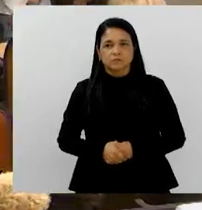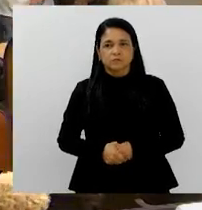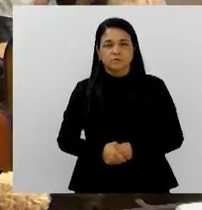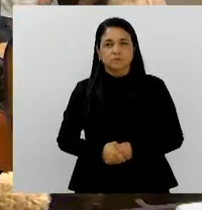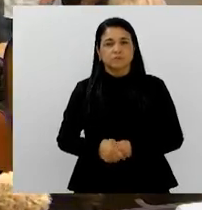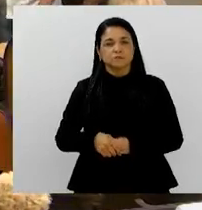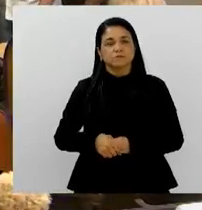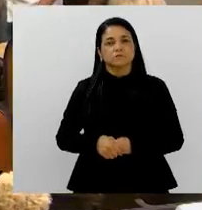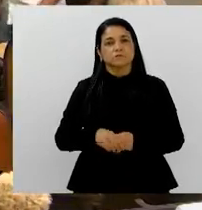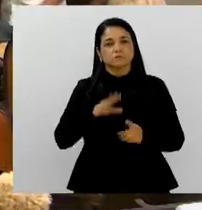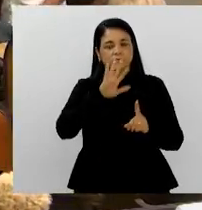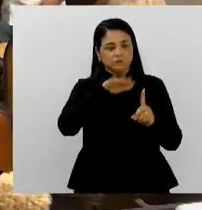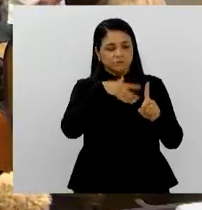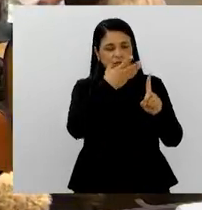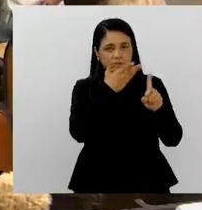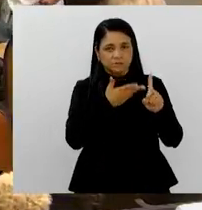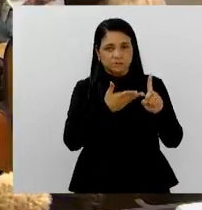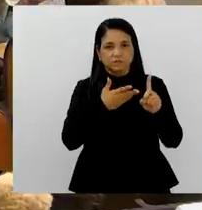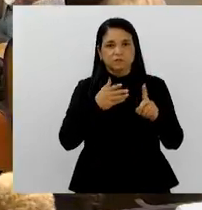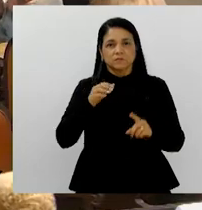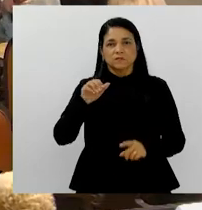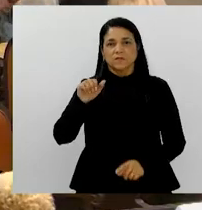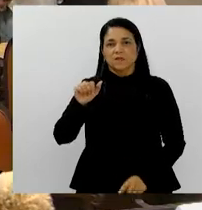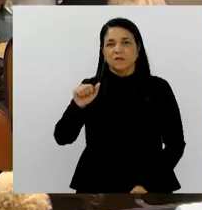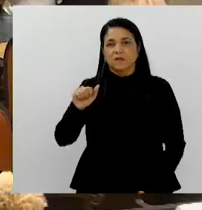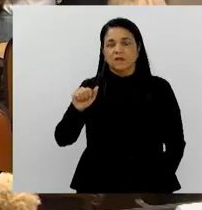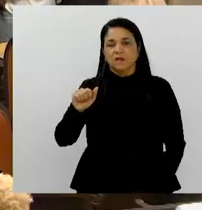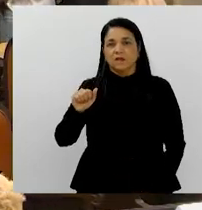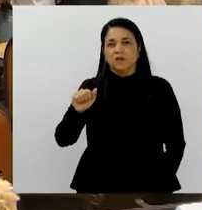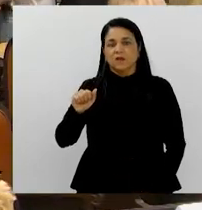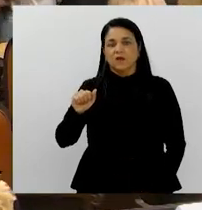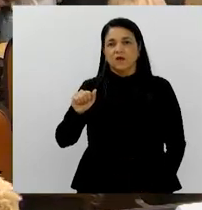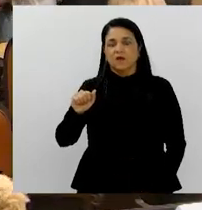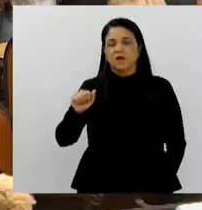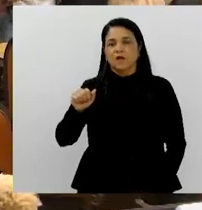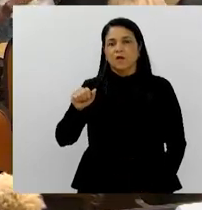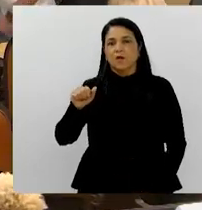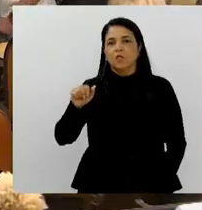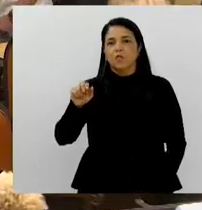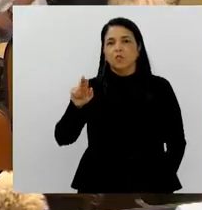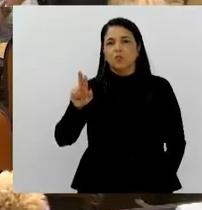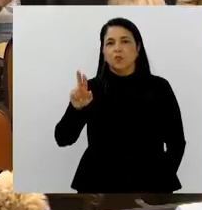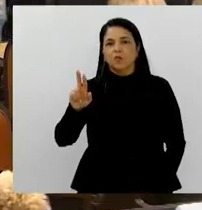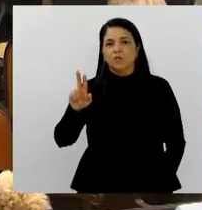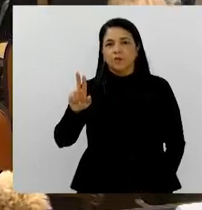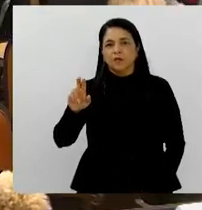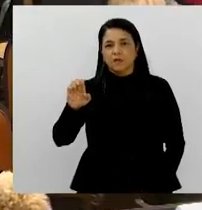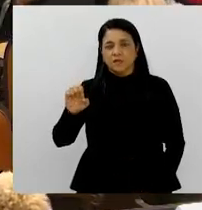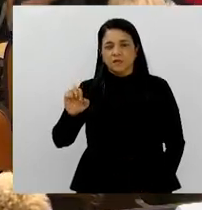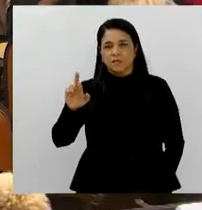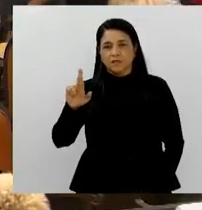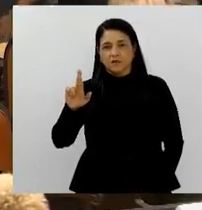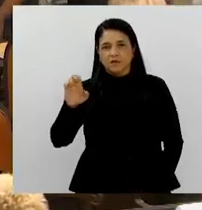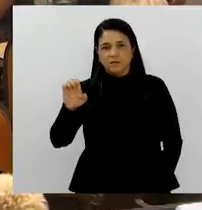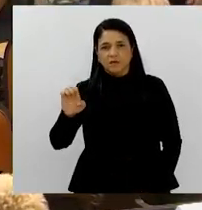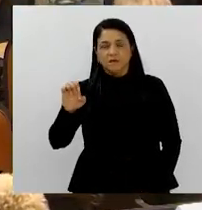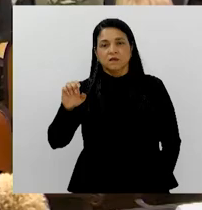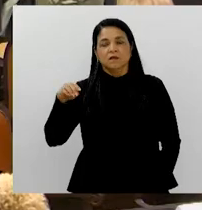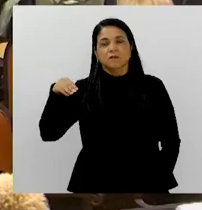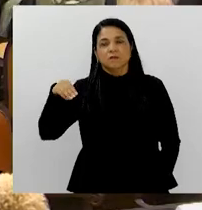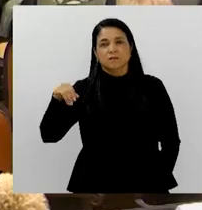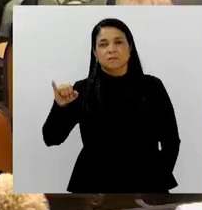Próximo agraciado, Auere Mirim.